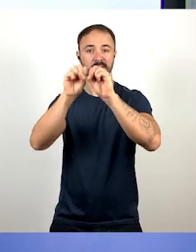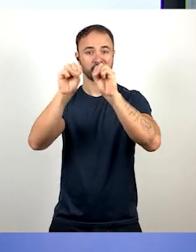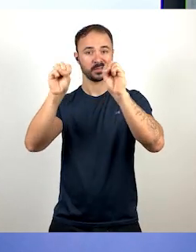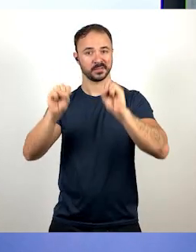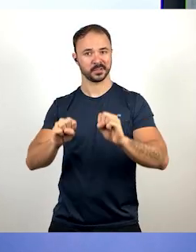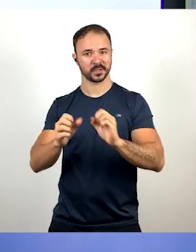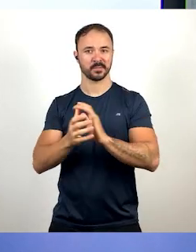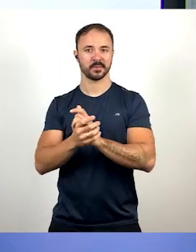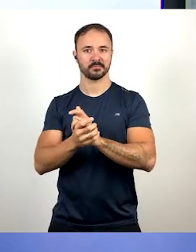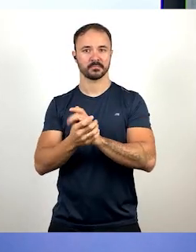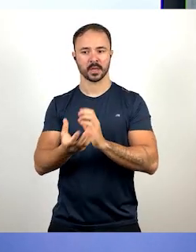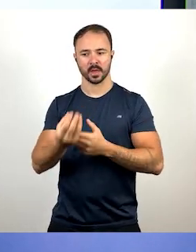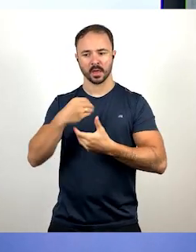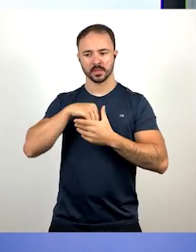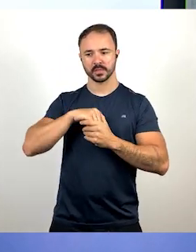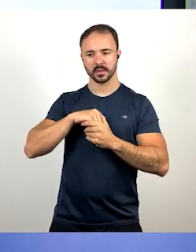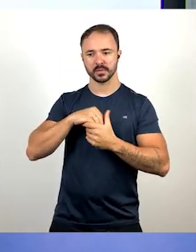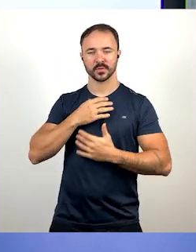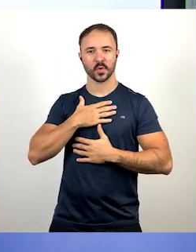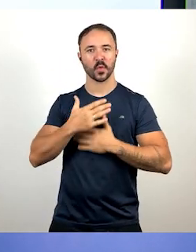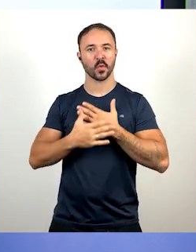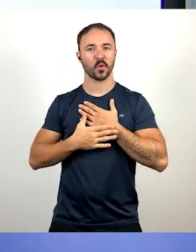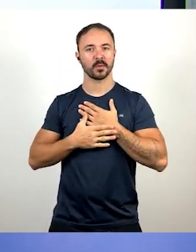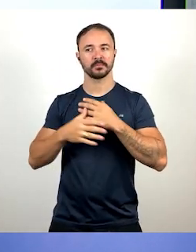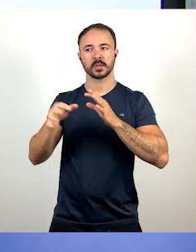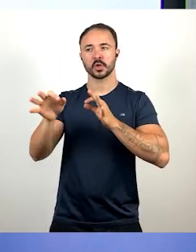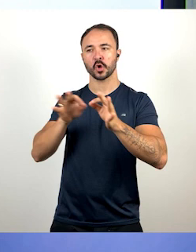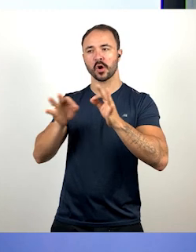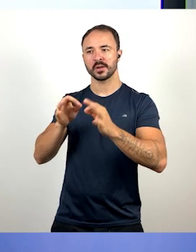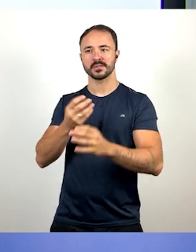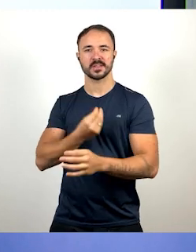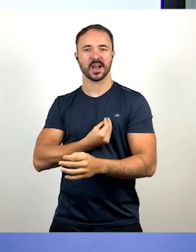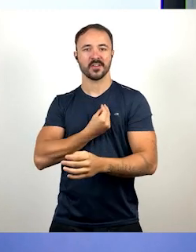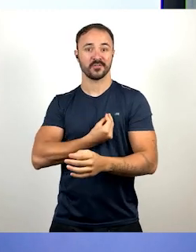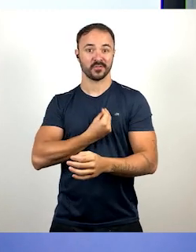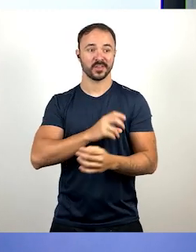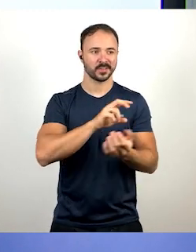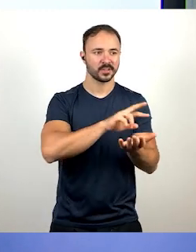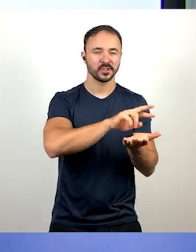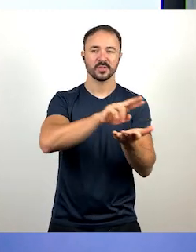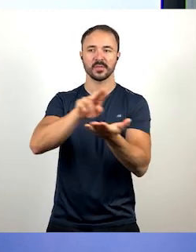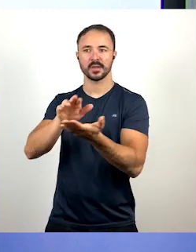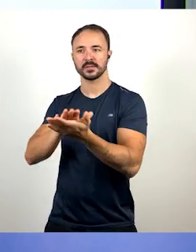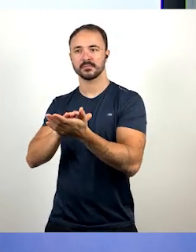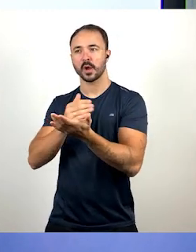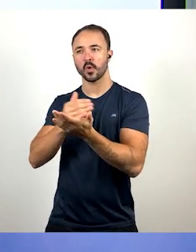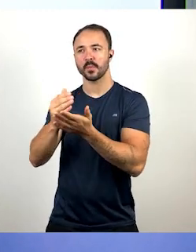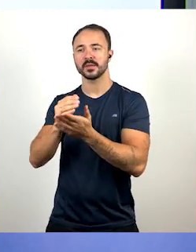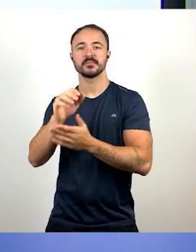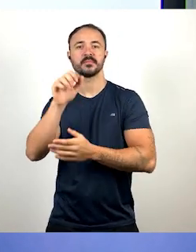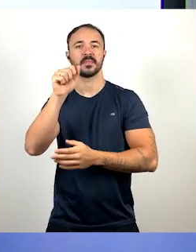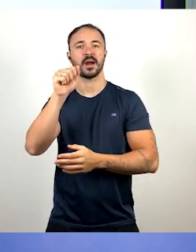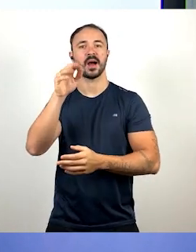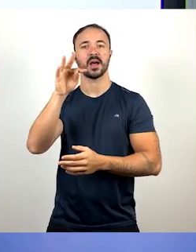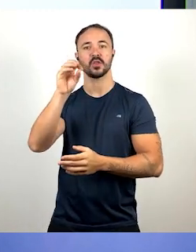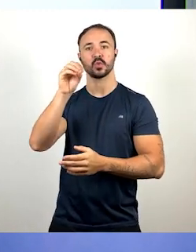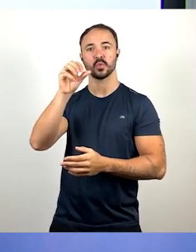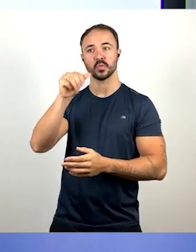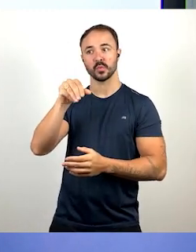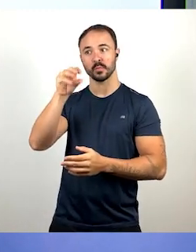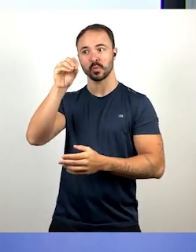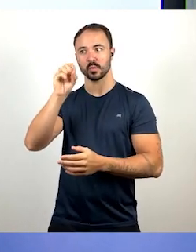Sistemas, no caso, fazem parte da organização de seres vivos, que inicia com os átomos, que formam